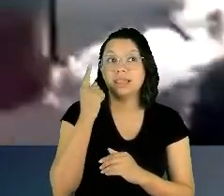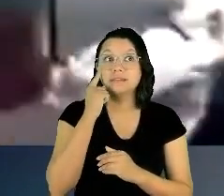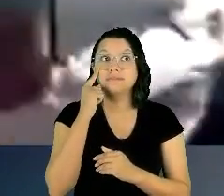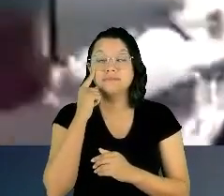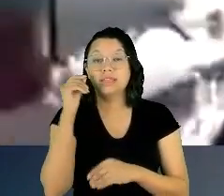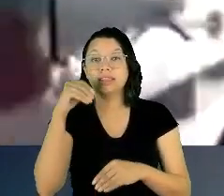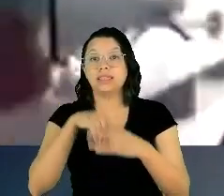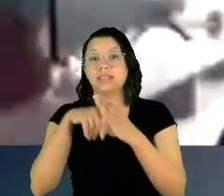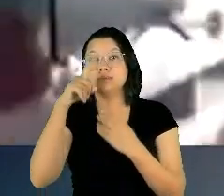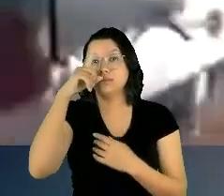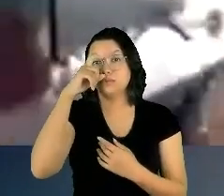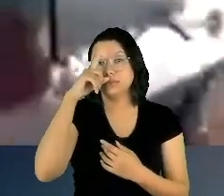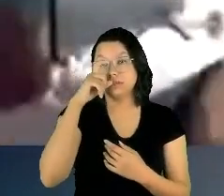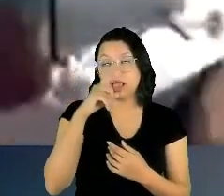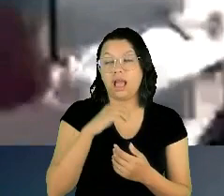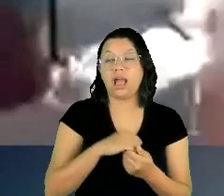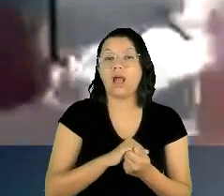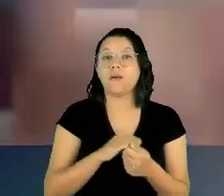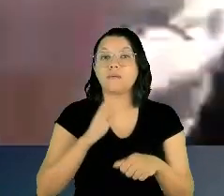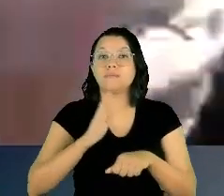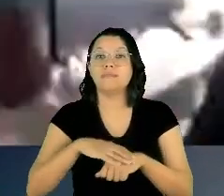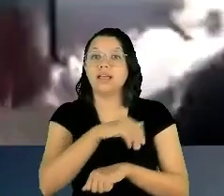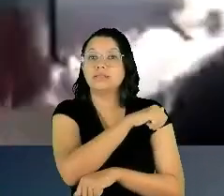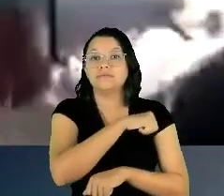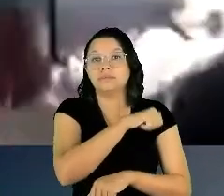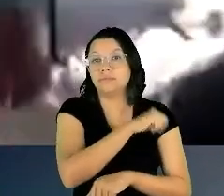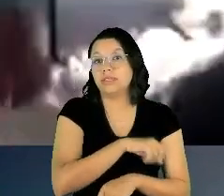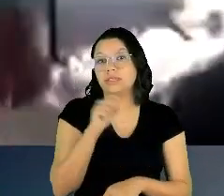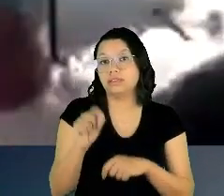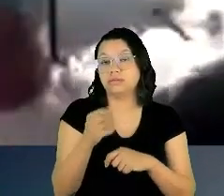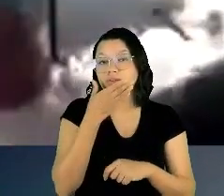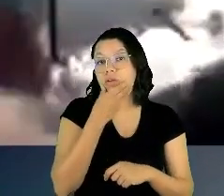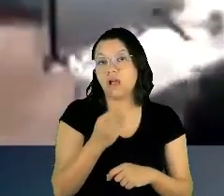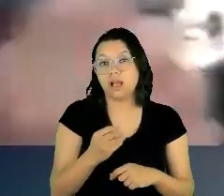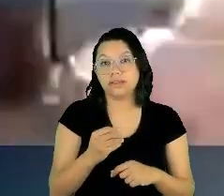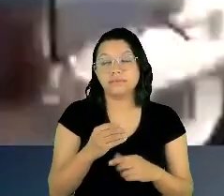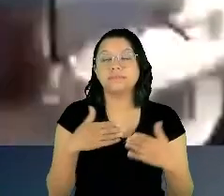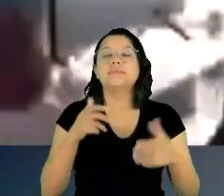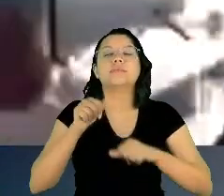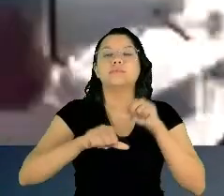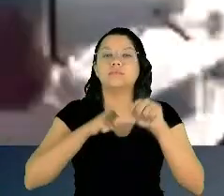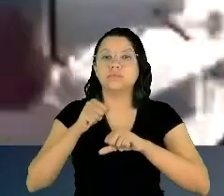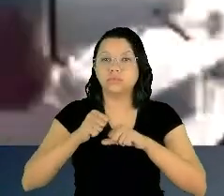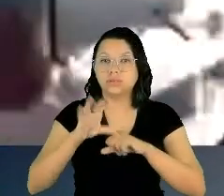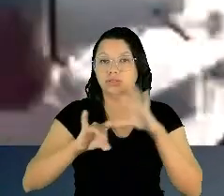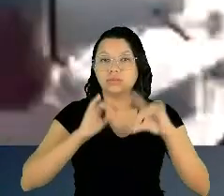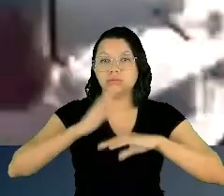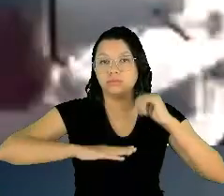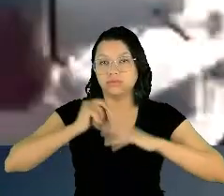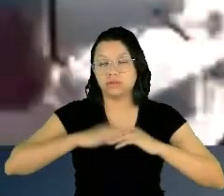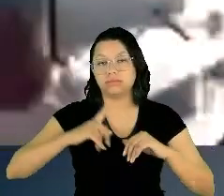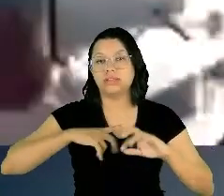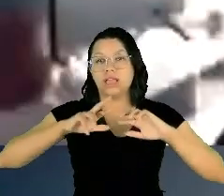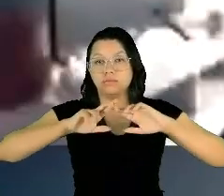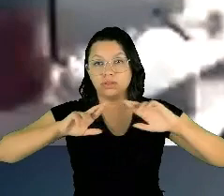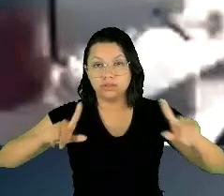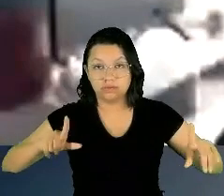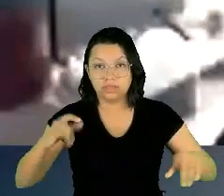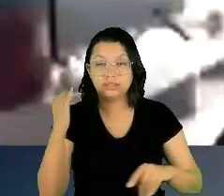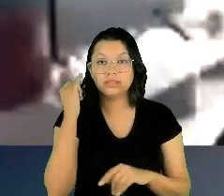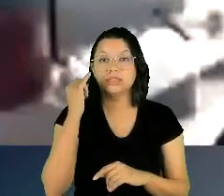enfermeiras no hospital do que homens, isso vai moldar a preferência dela na escolha profissional também. Então, sim,